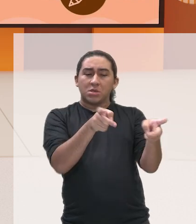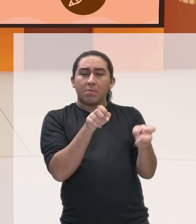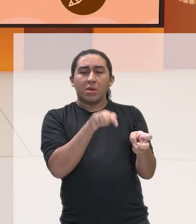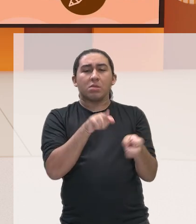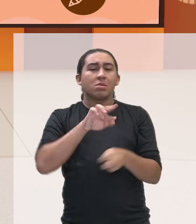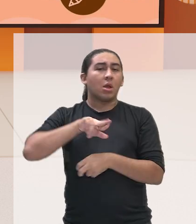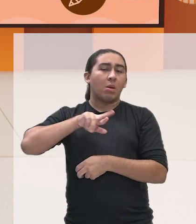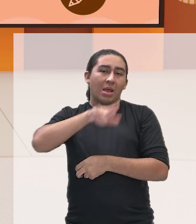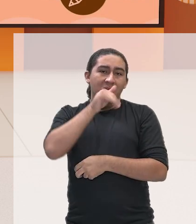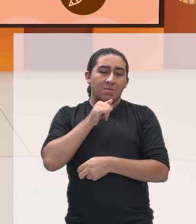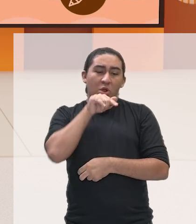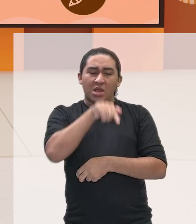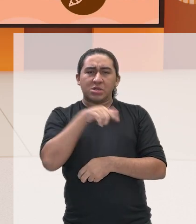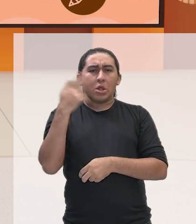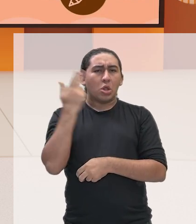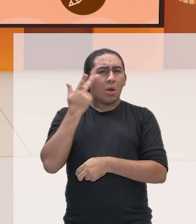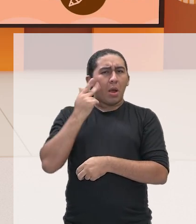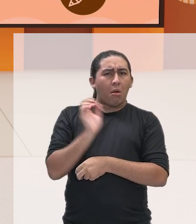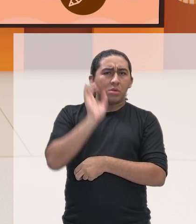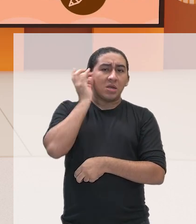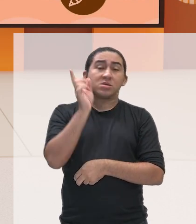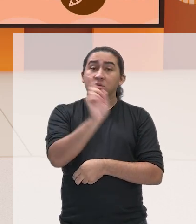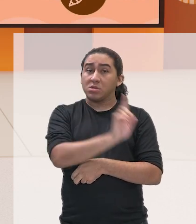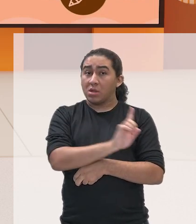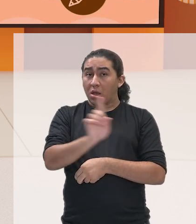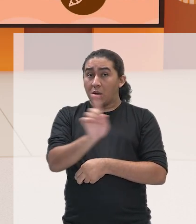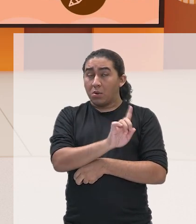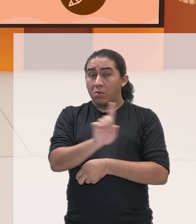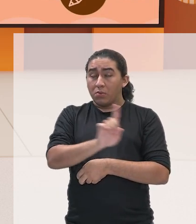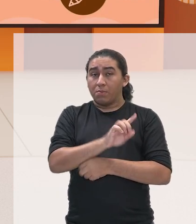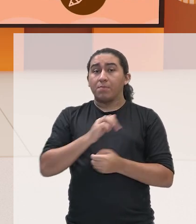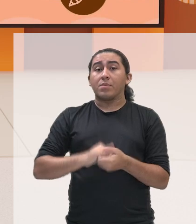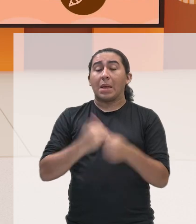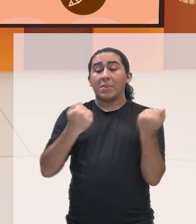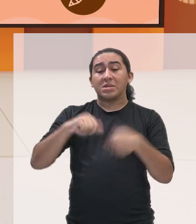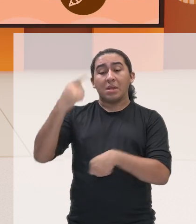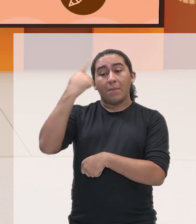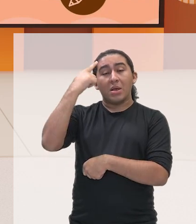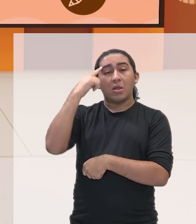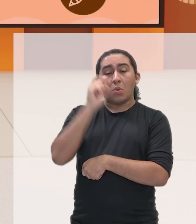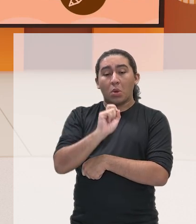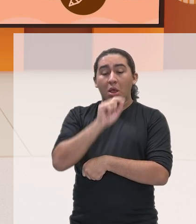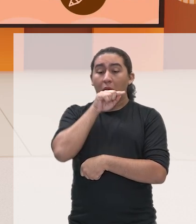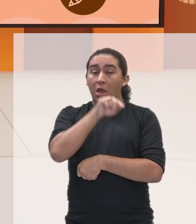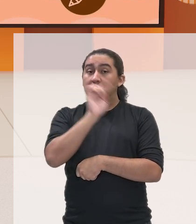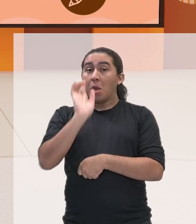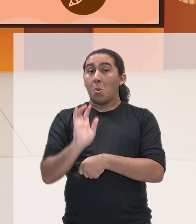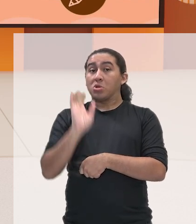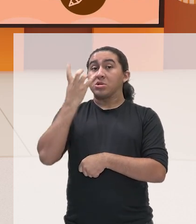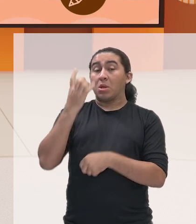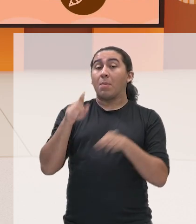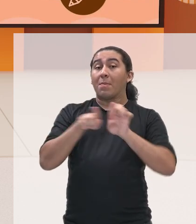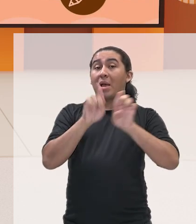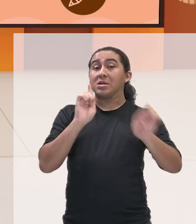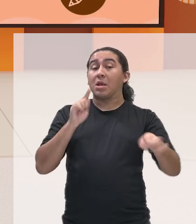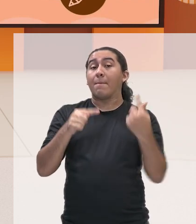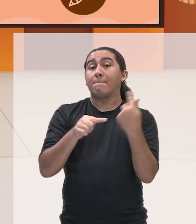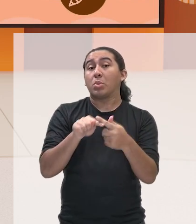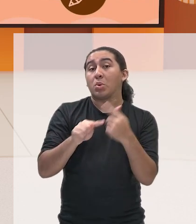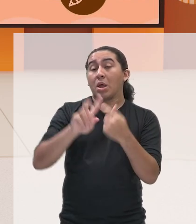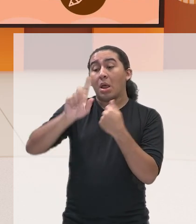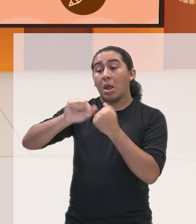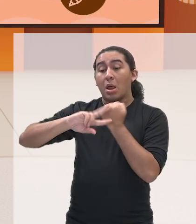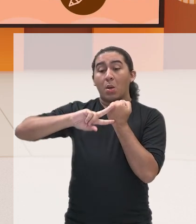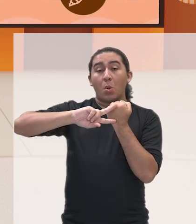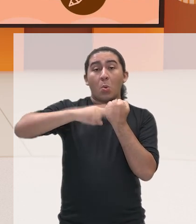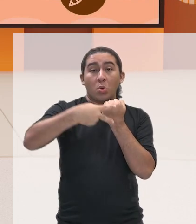algo natural, como destino, mas como resultado ou como